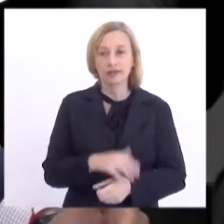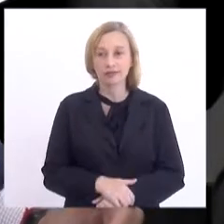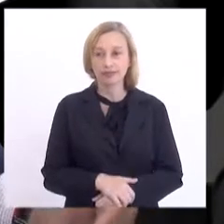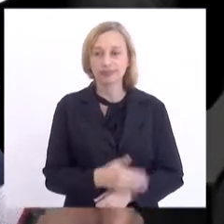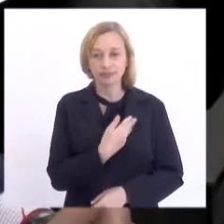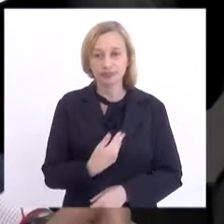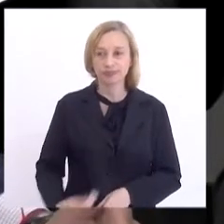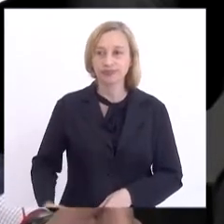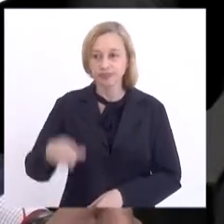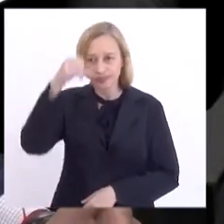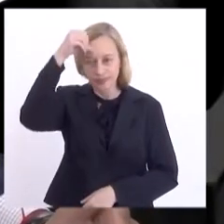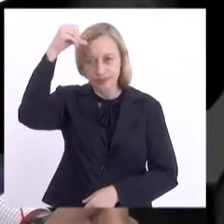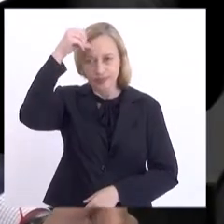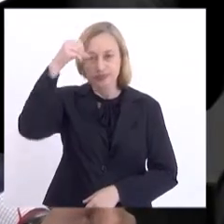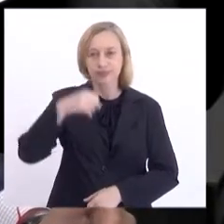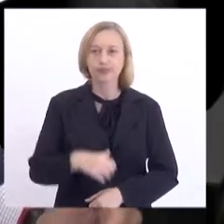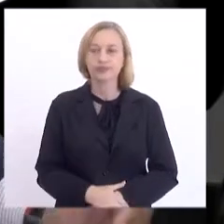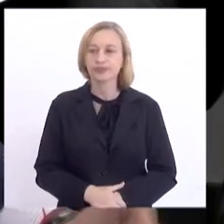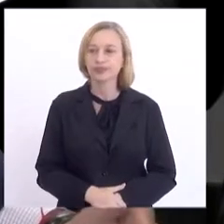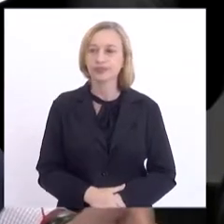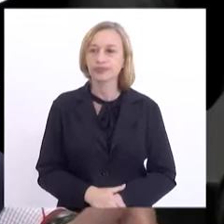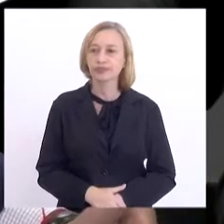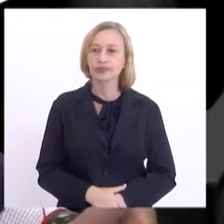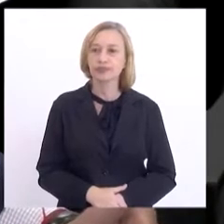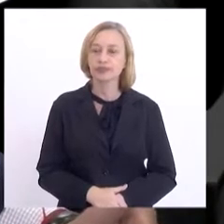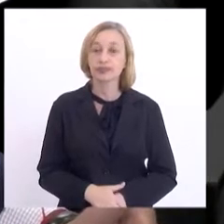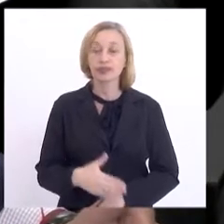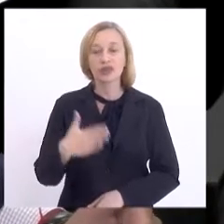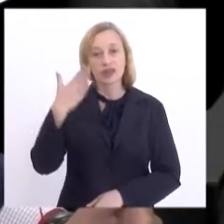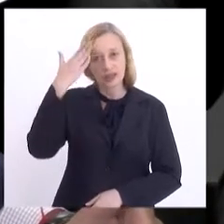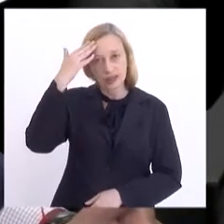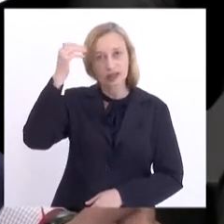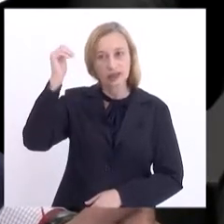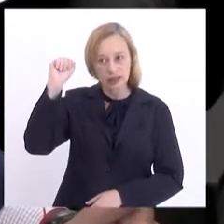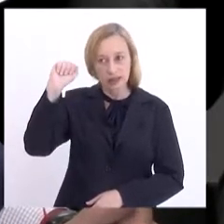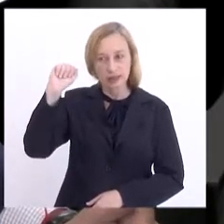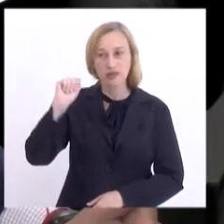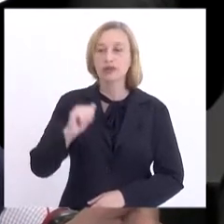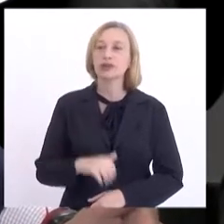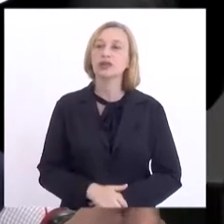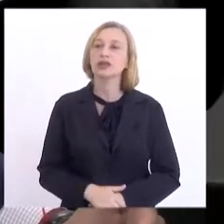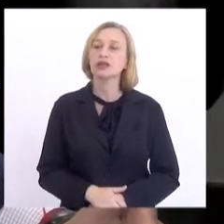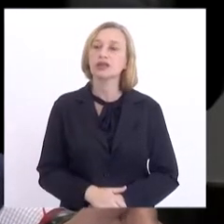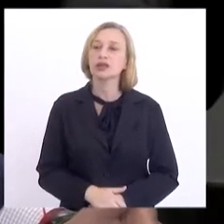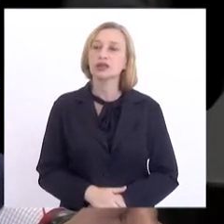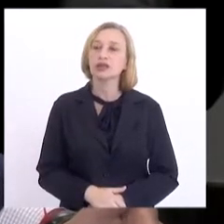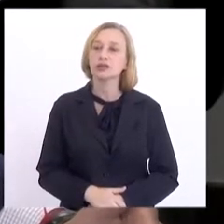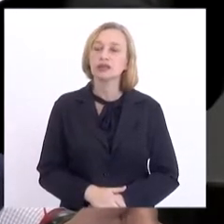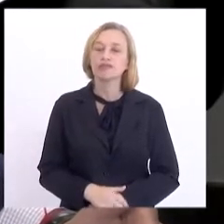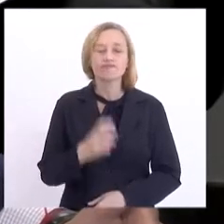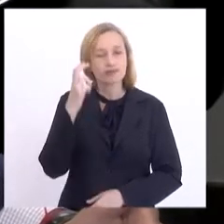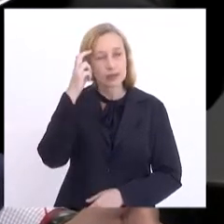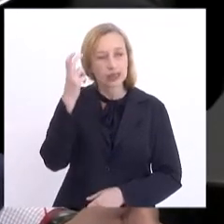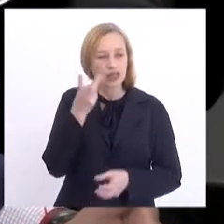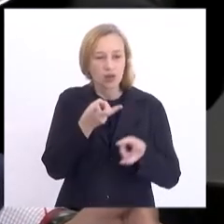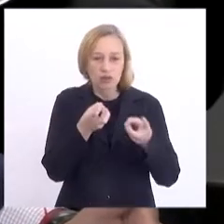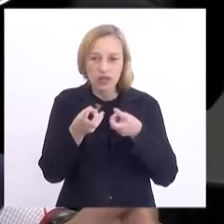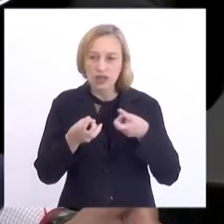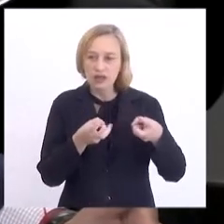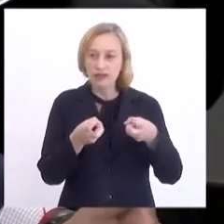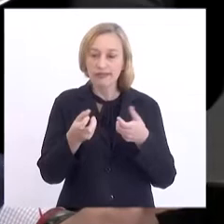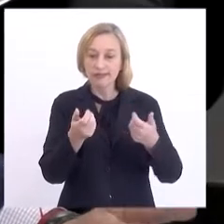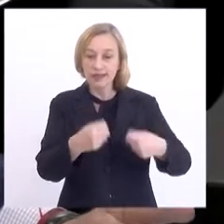governador Cláudio Castro muito sabiamente ao verificar a necessidade